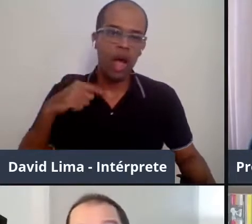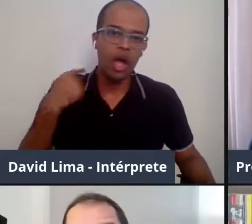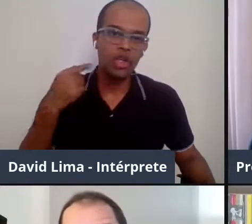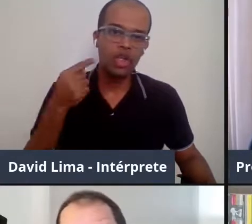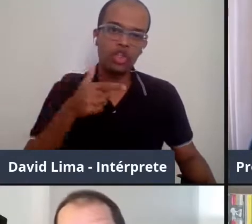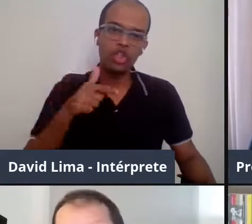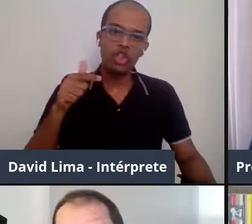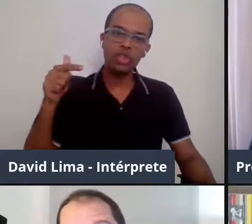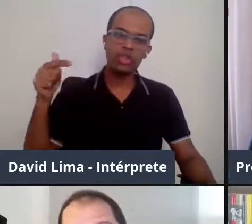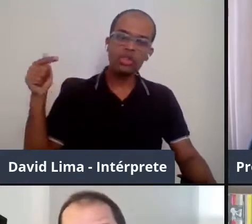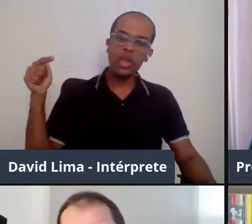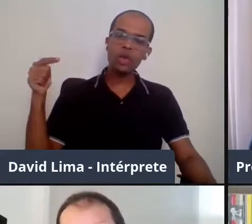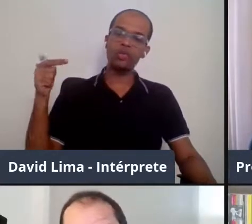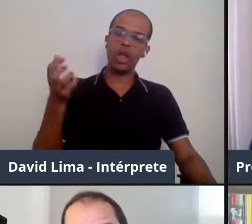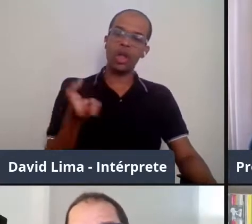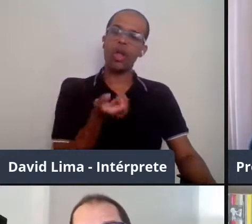dados